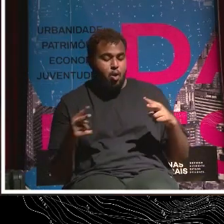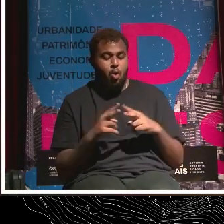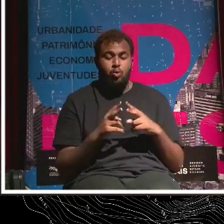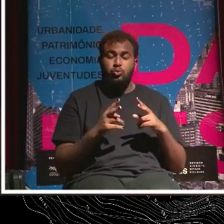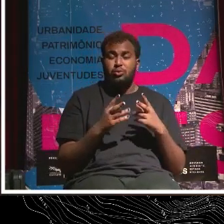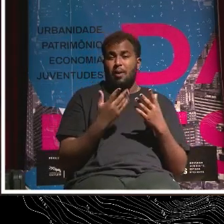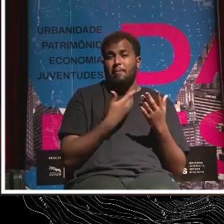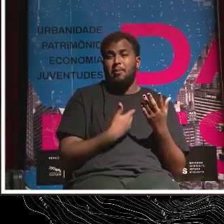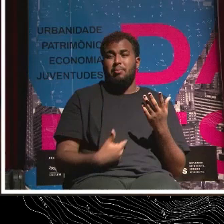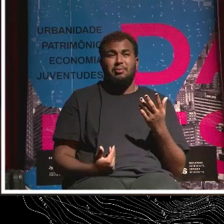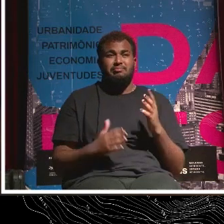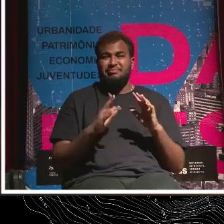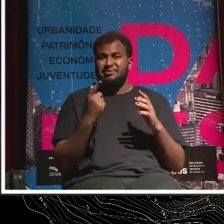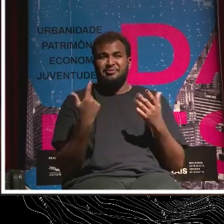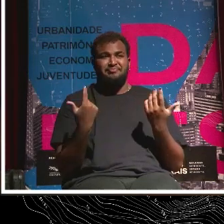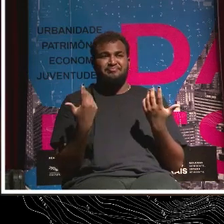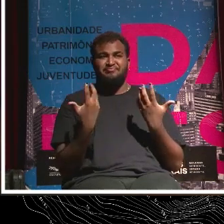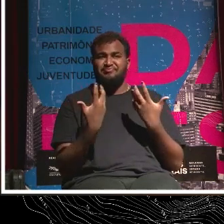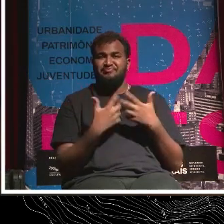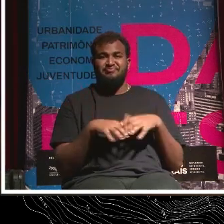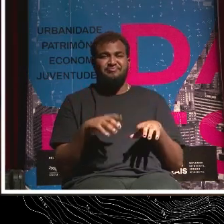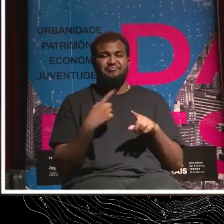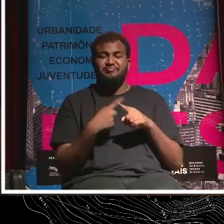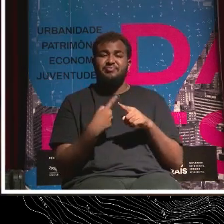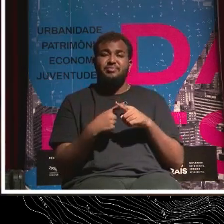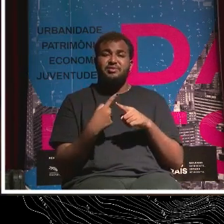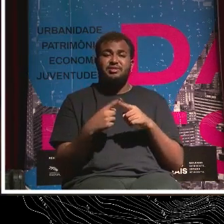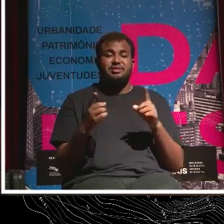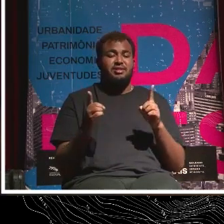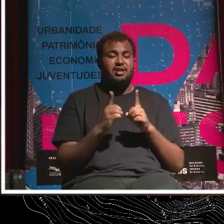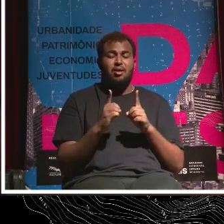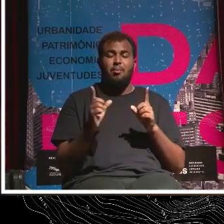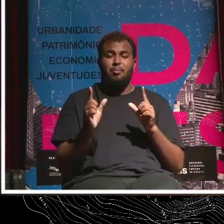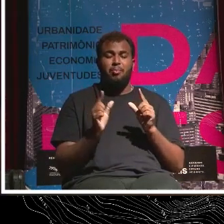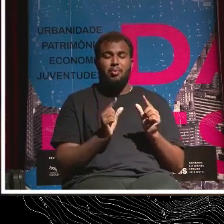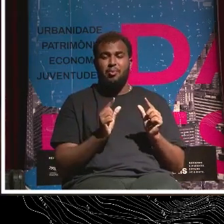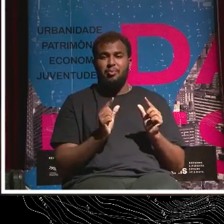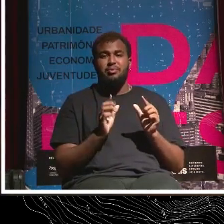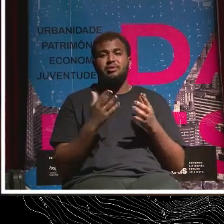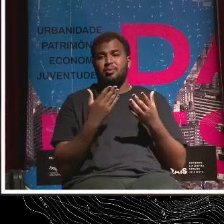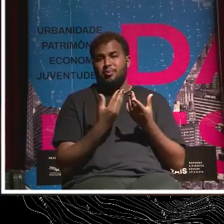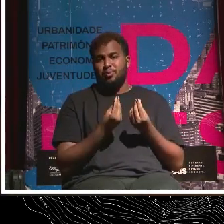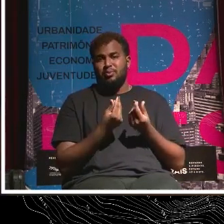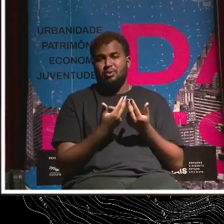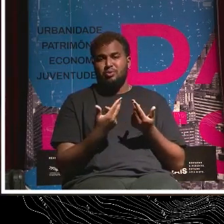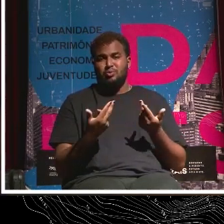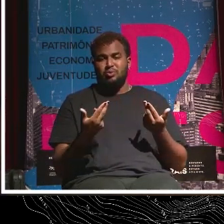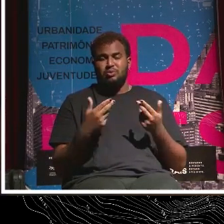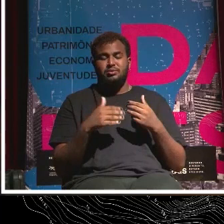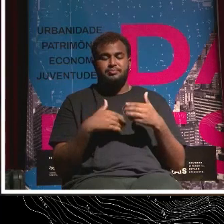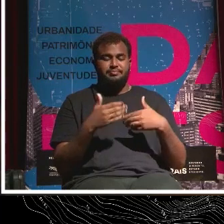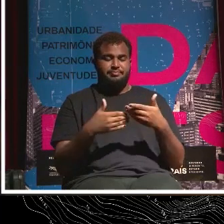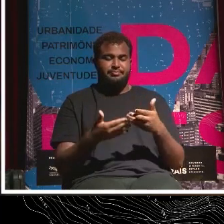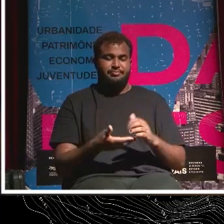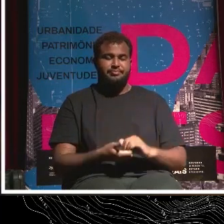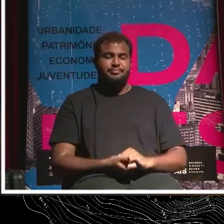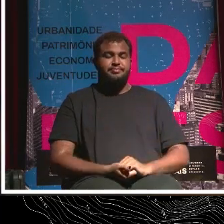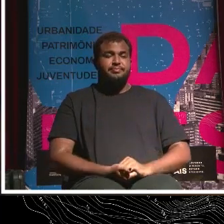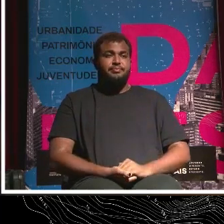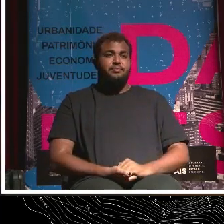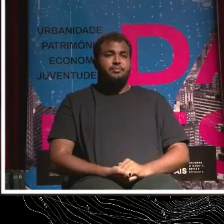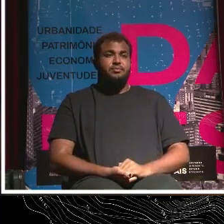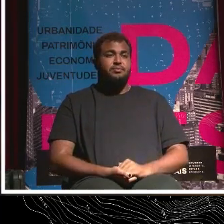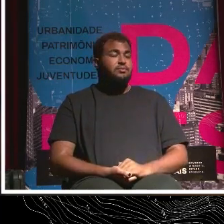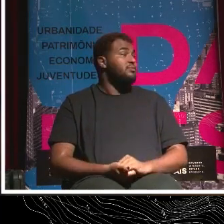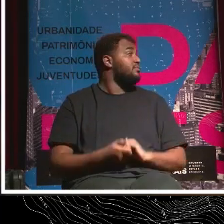é efetiva, porque se escutou pouco e, enfim, várias questões. Então, penso assim. E aí